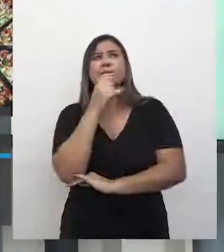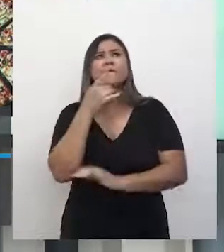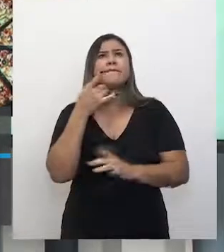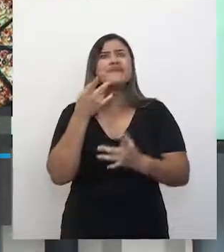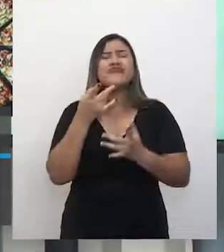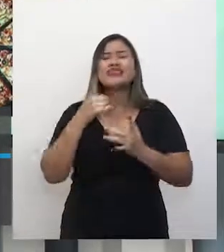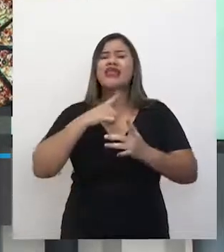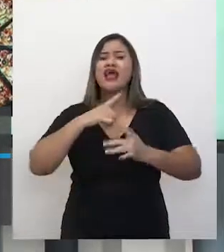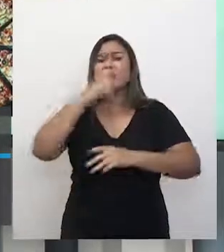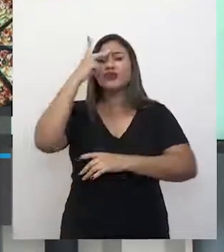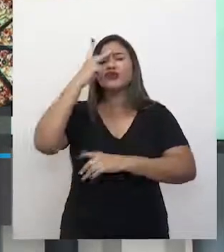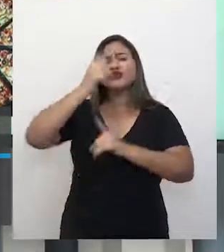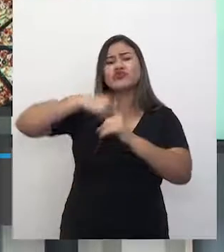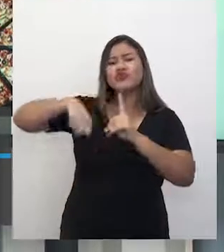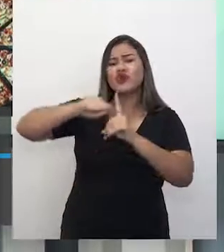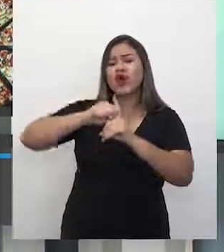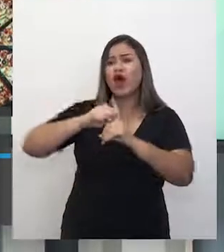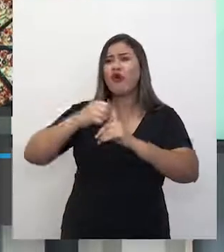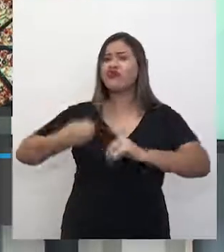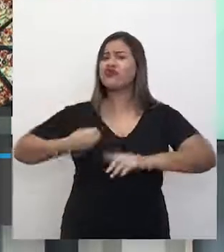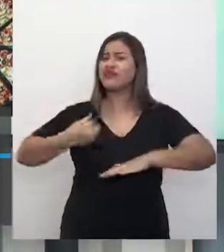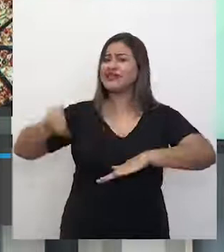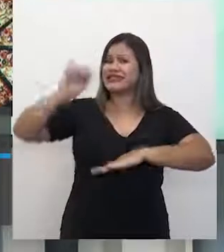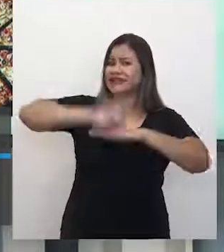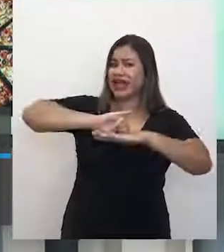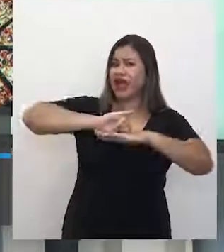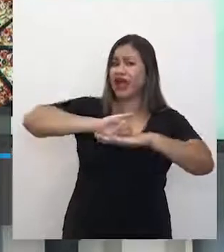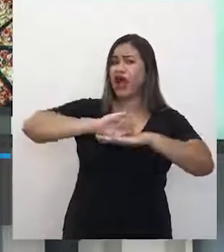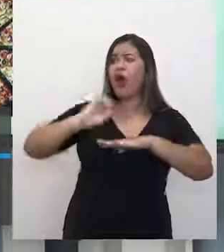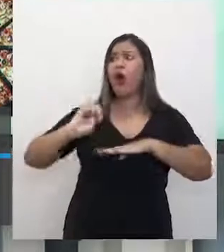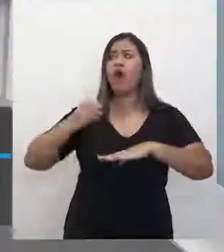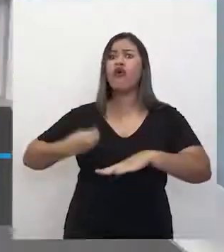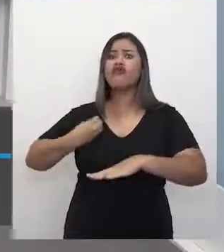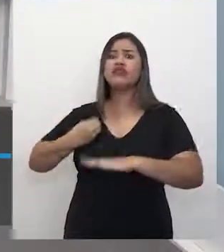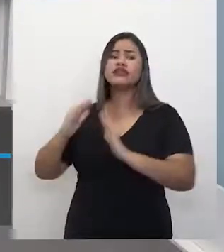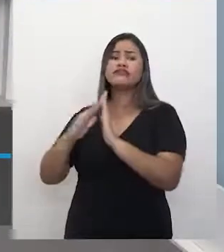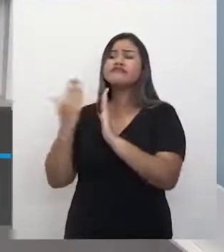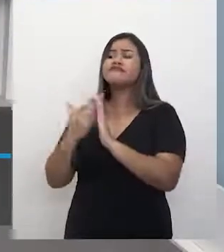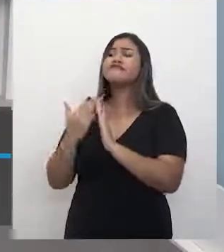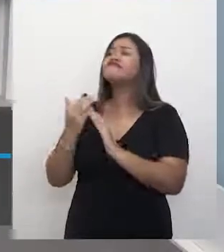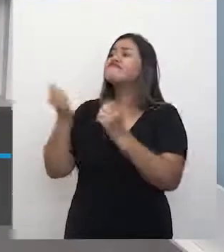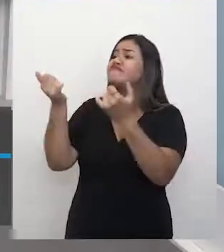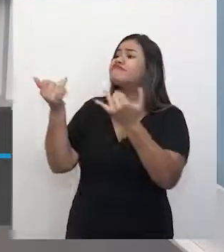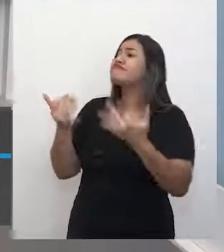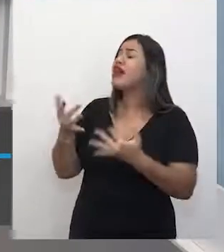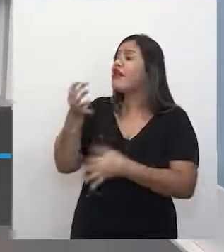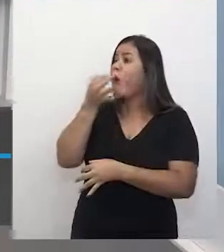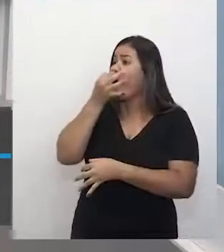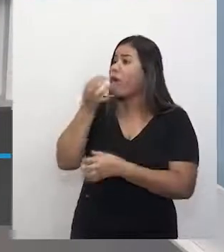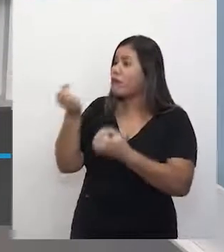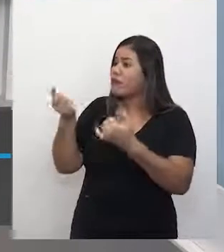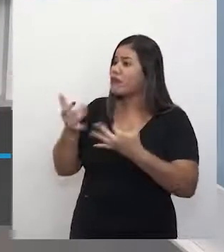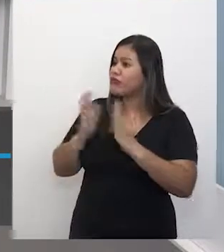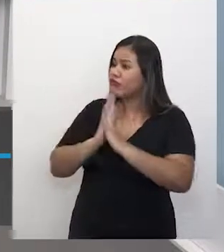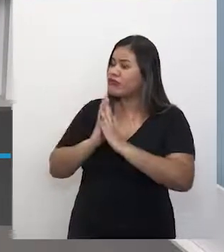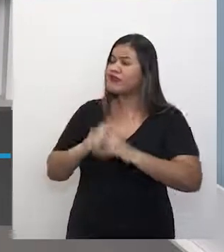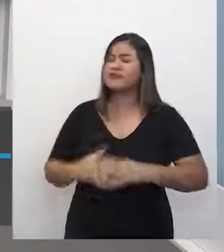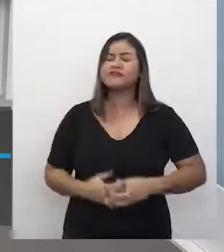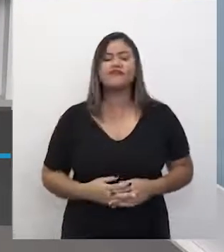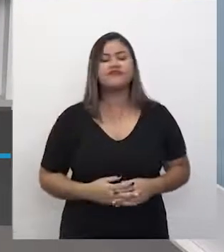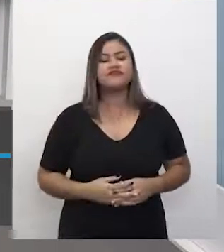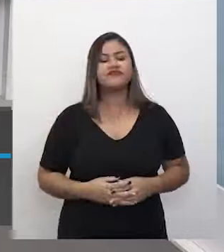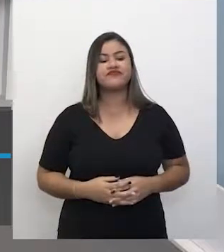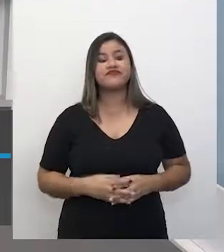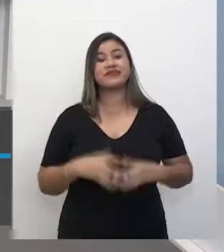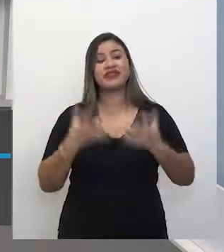no centro ou mais gente que mora nas periferias? Me conta aí, Fabi. Quando a gente pensa... aliás, eu queria